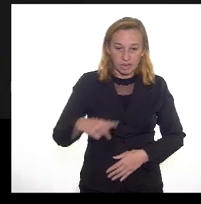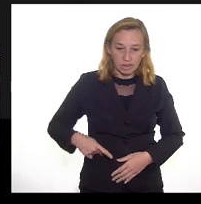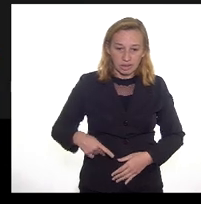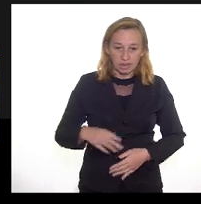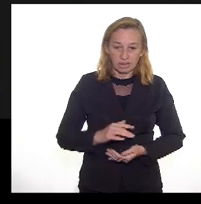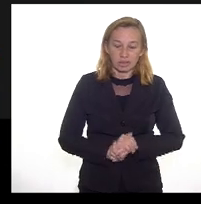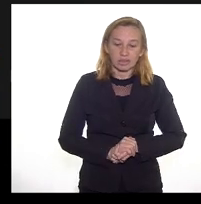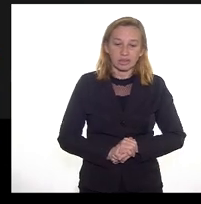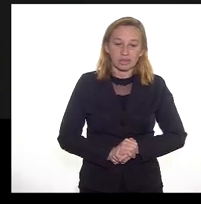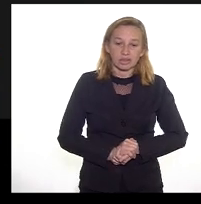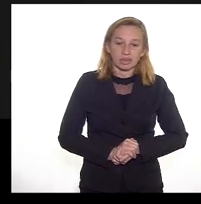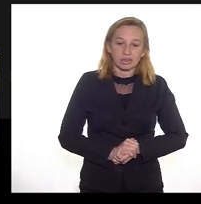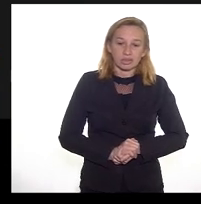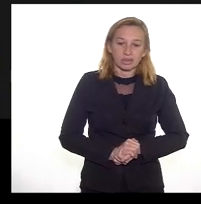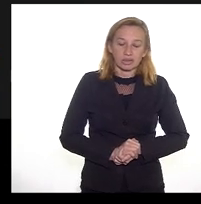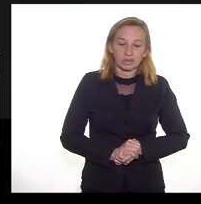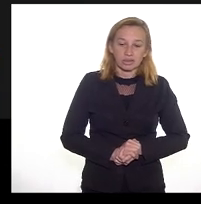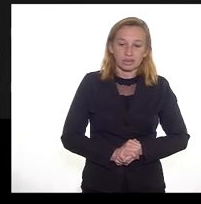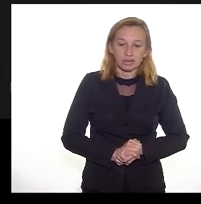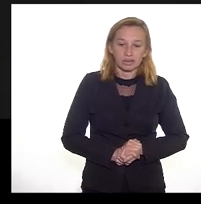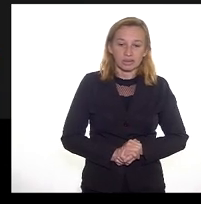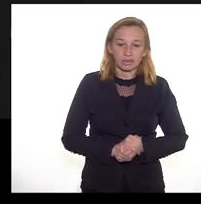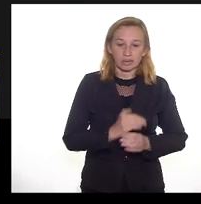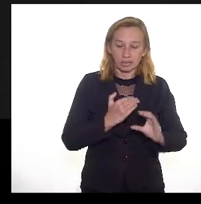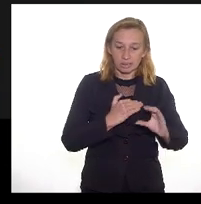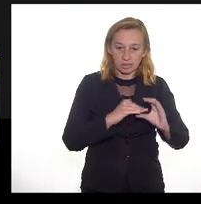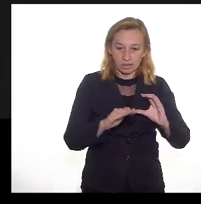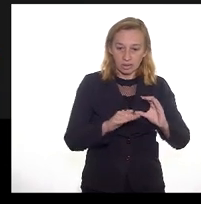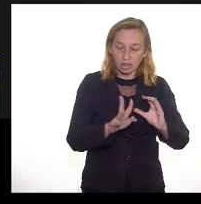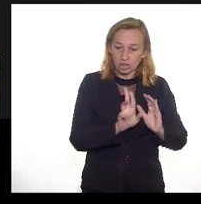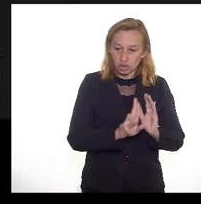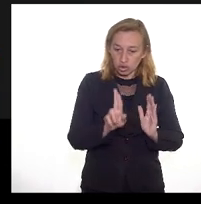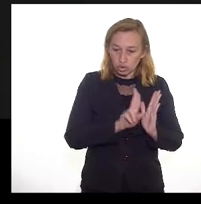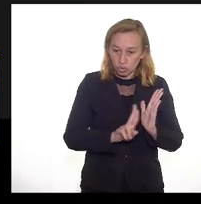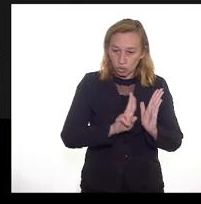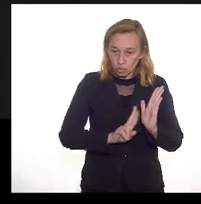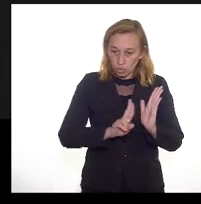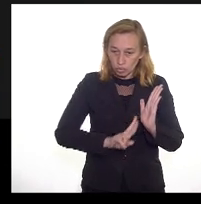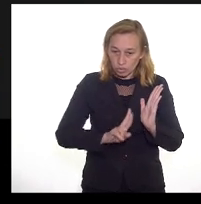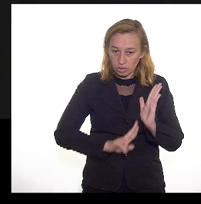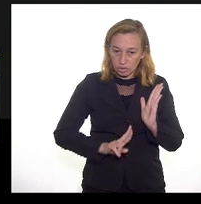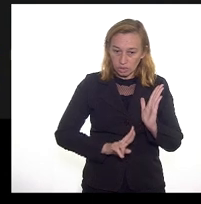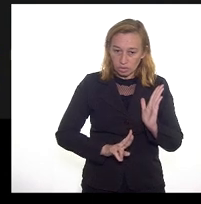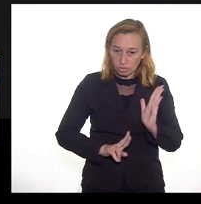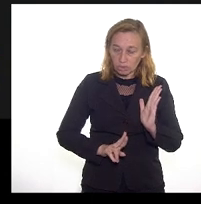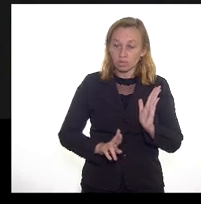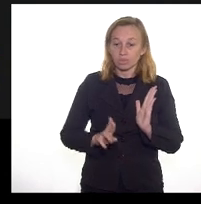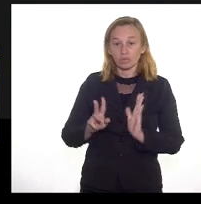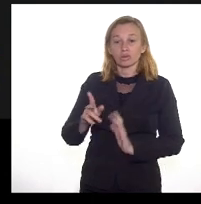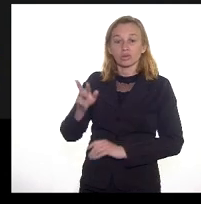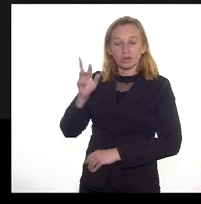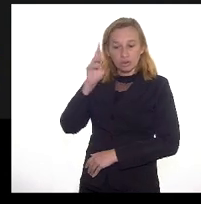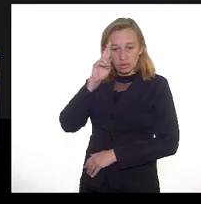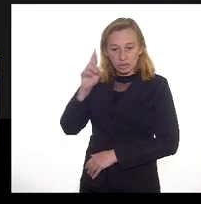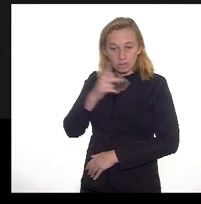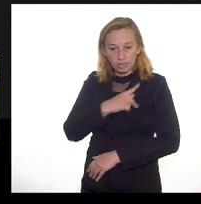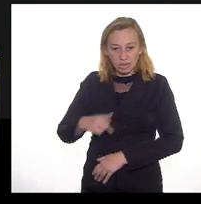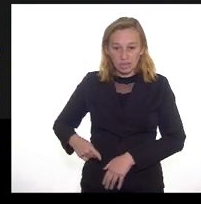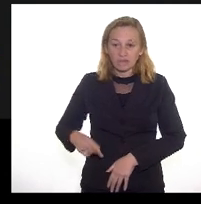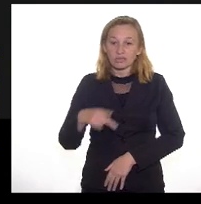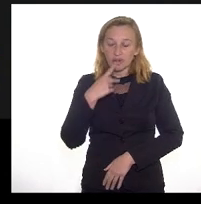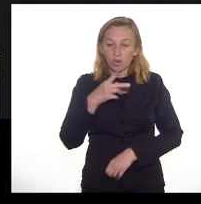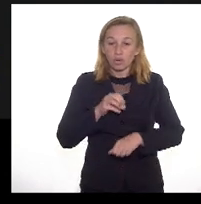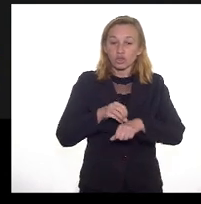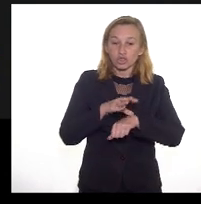chegar a Vossa Excelência, de nomes, né, assim como Vossa Excelência nos instou a indicação de